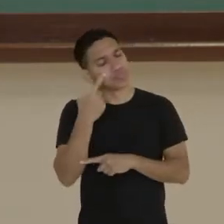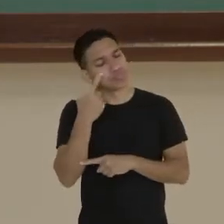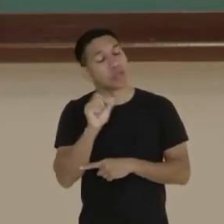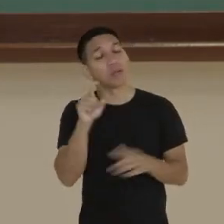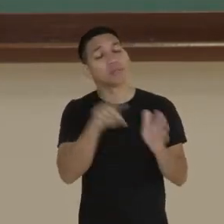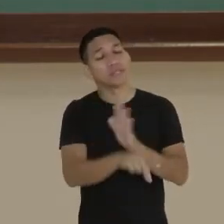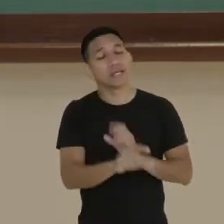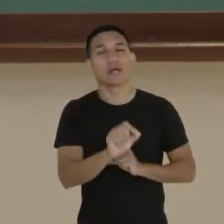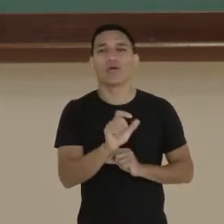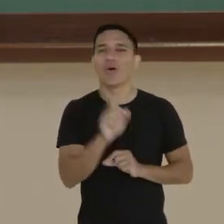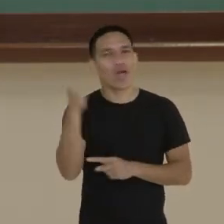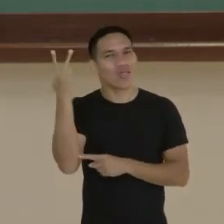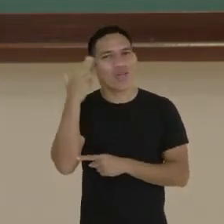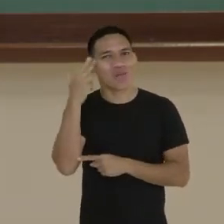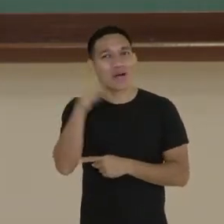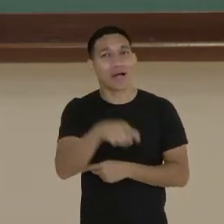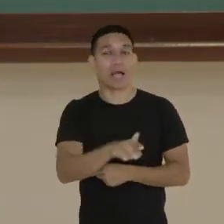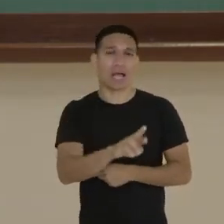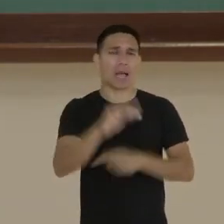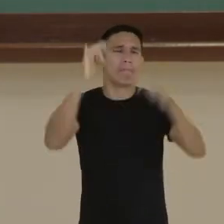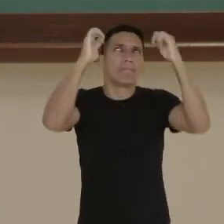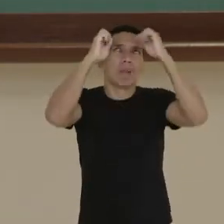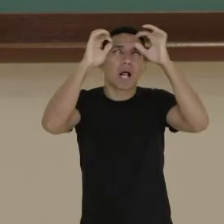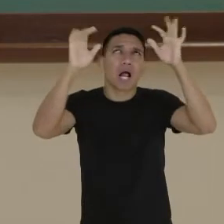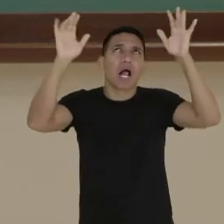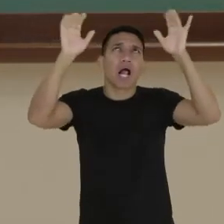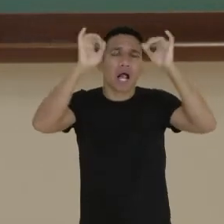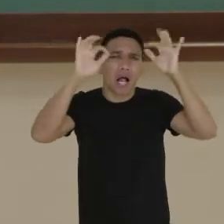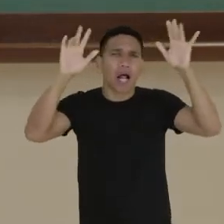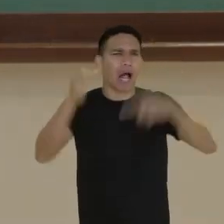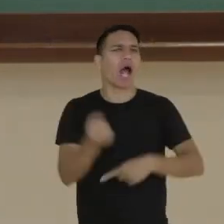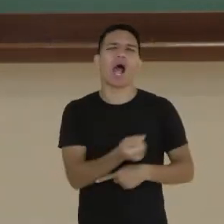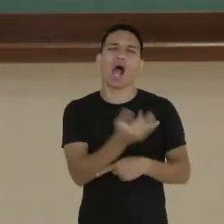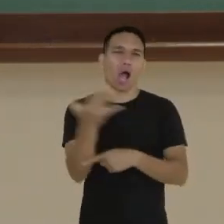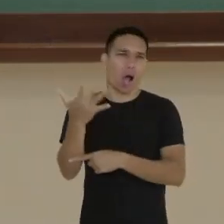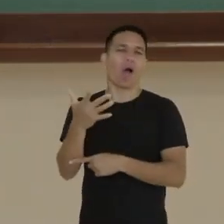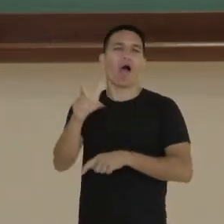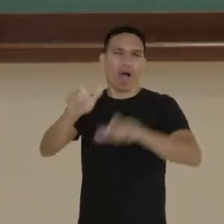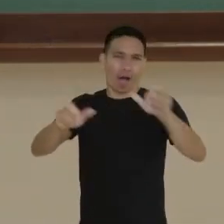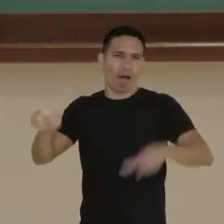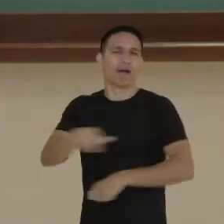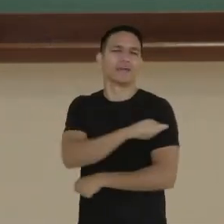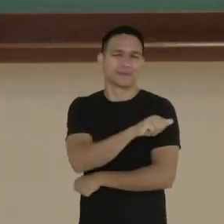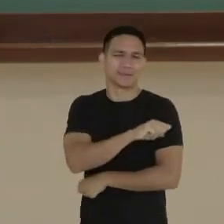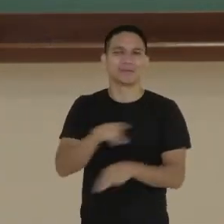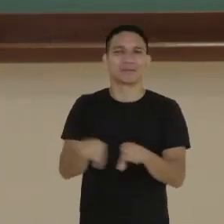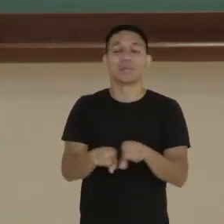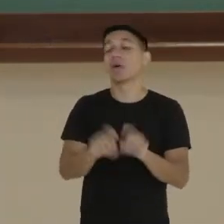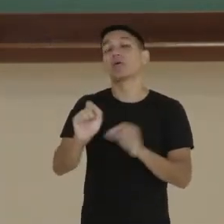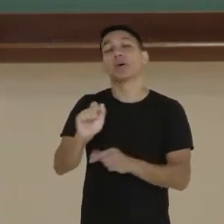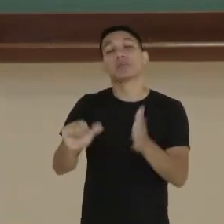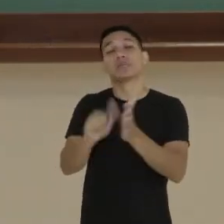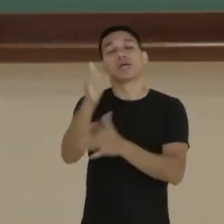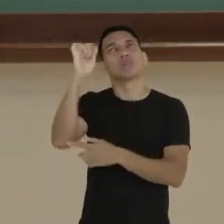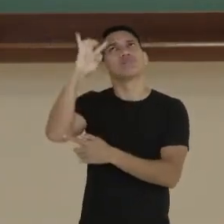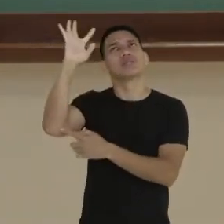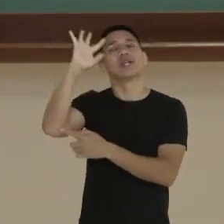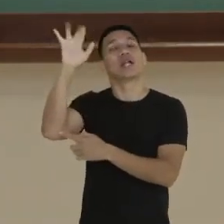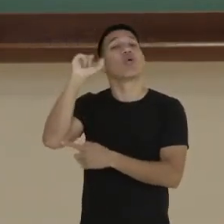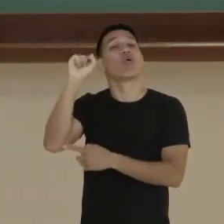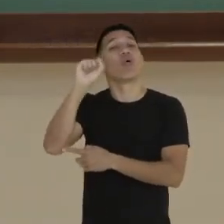cabeça normalmente deles, e também com a velha consulta do Google, da internet, a gente vê que a primeira coisa que aparece